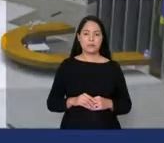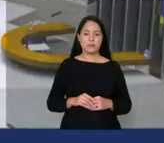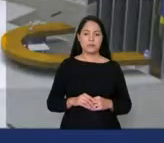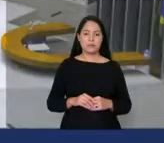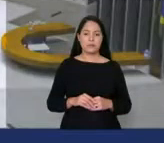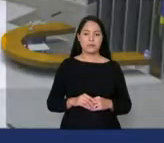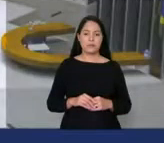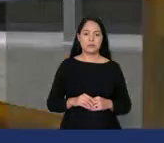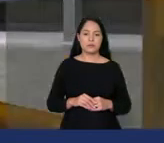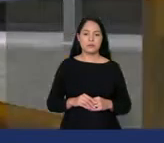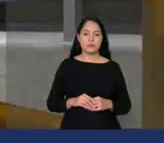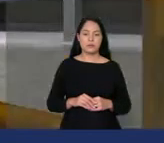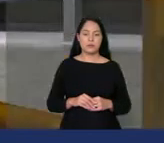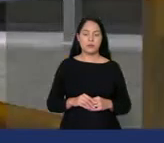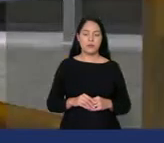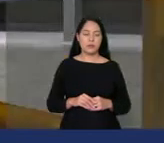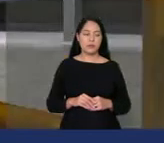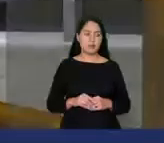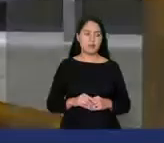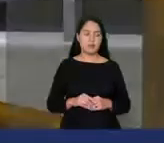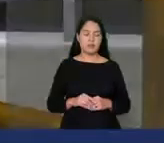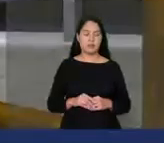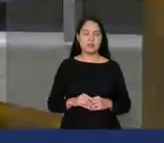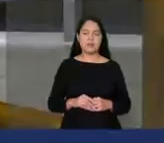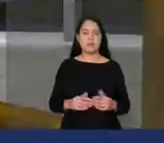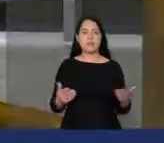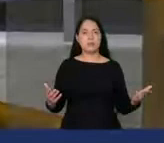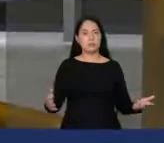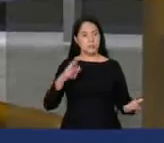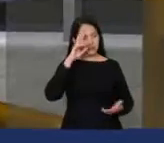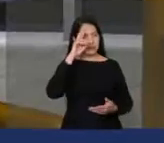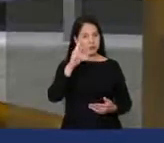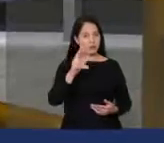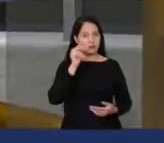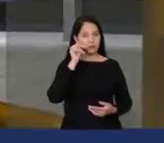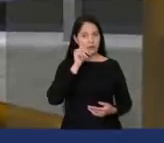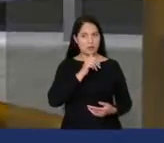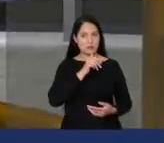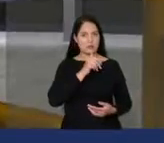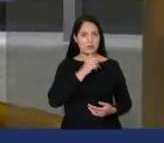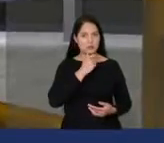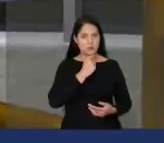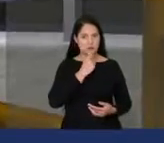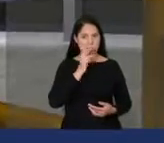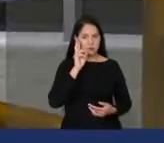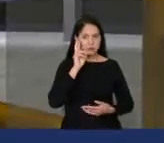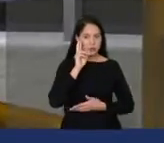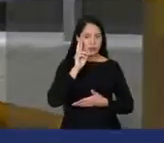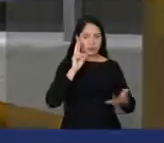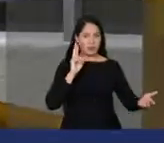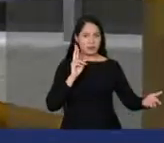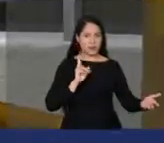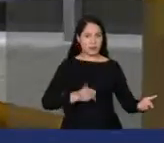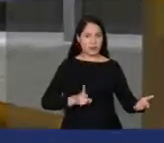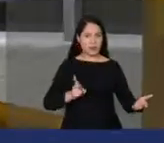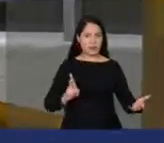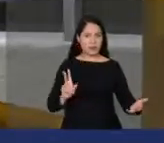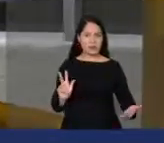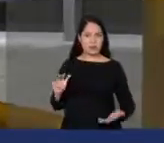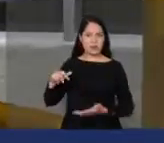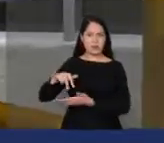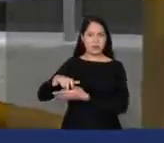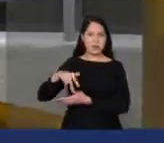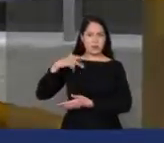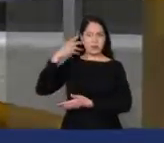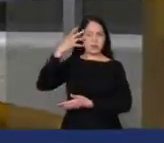Senhoras e senhores, eu quase sempre falo daquela tribuna, apesar que aqui na Câmara tem uma certa